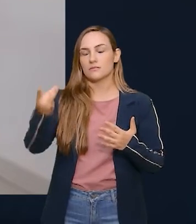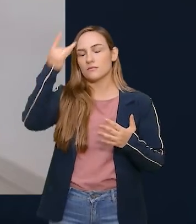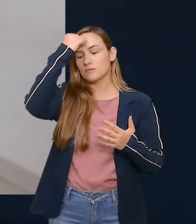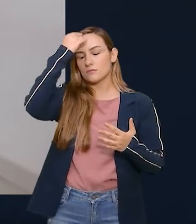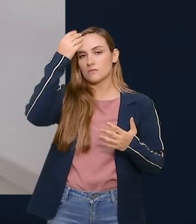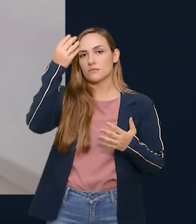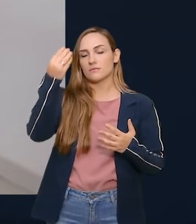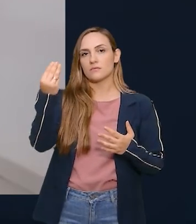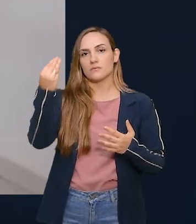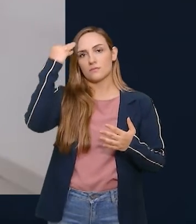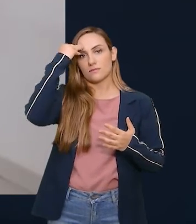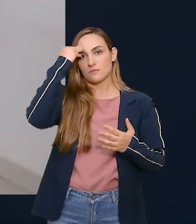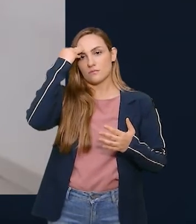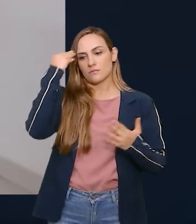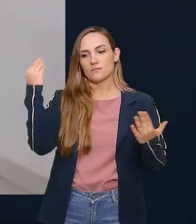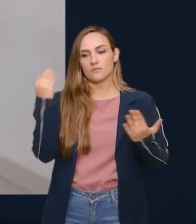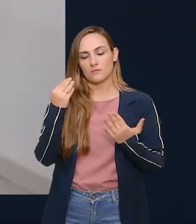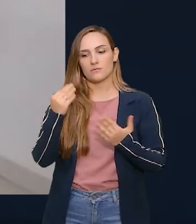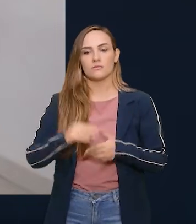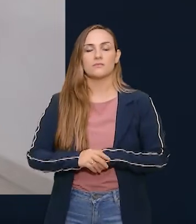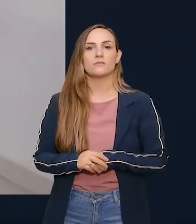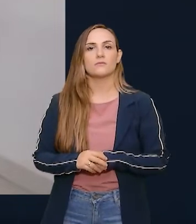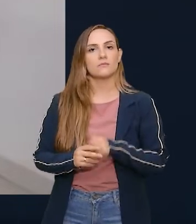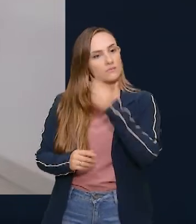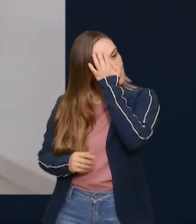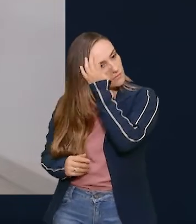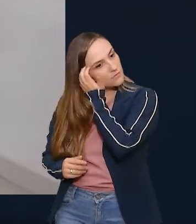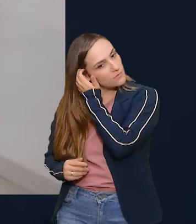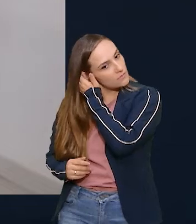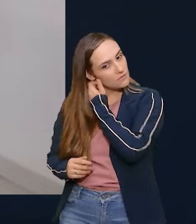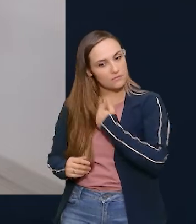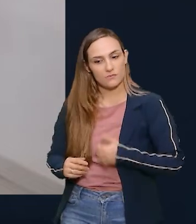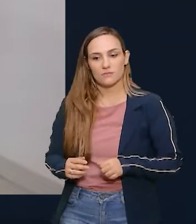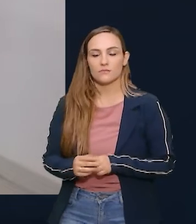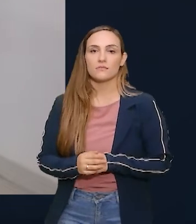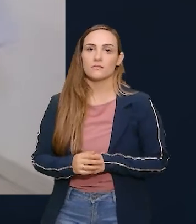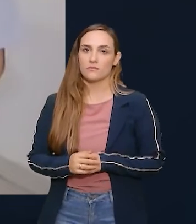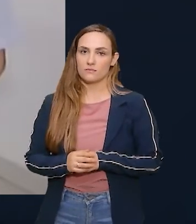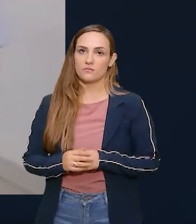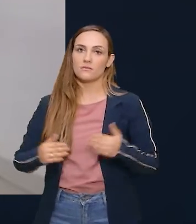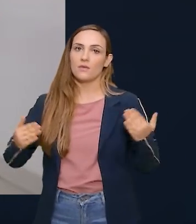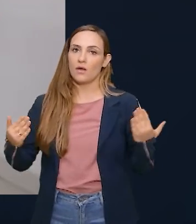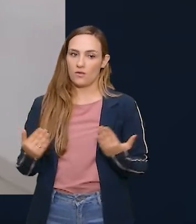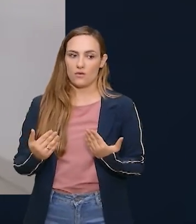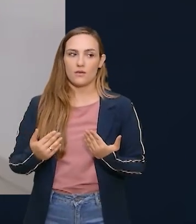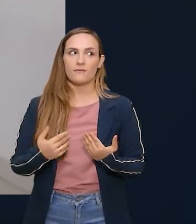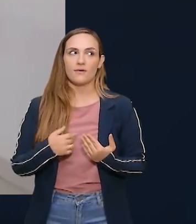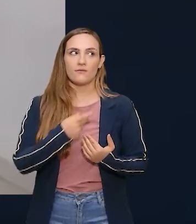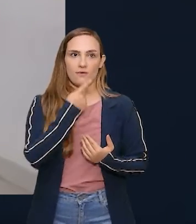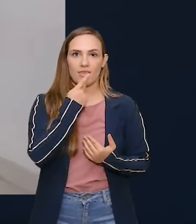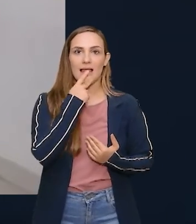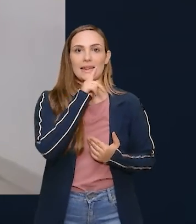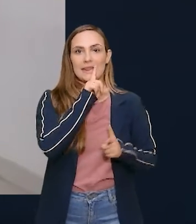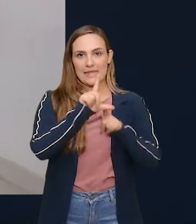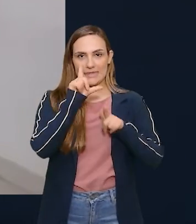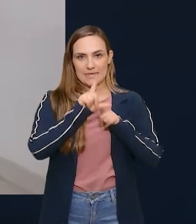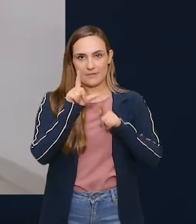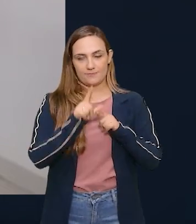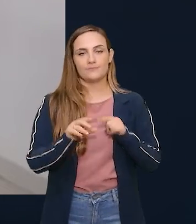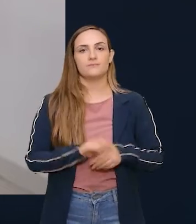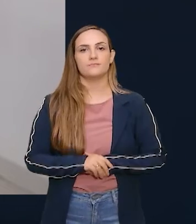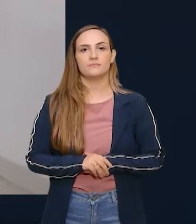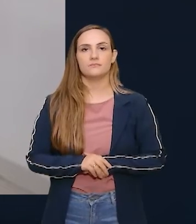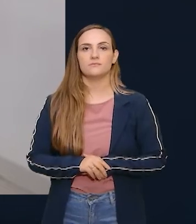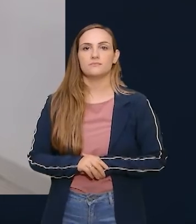Parabéns! Ele vai memoriza. E quando eu falar já, ele vai virar e vai soletrar pra mim. Sem ver.